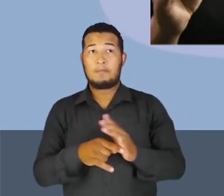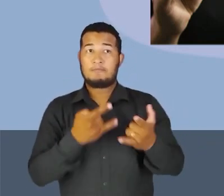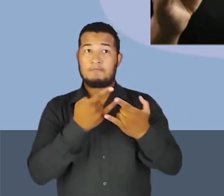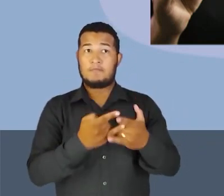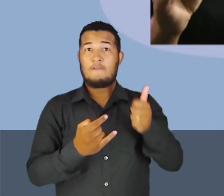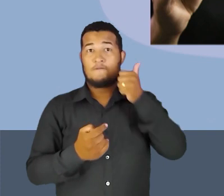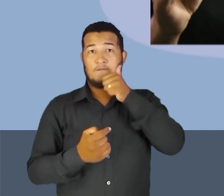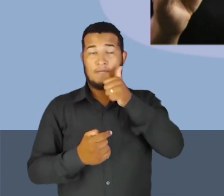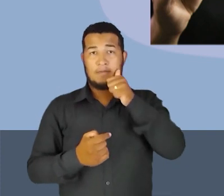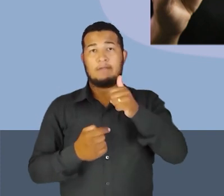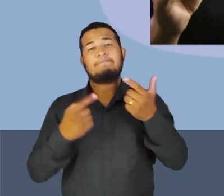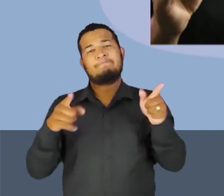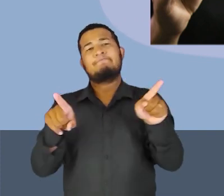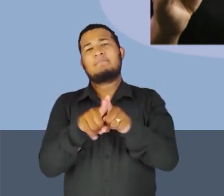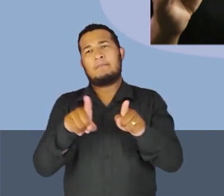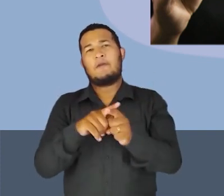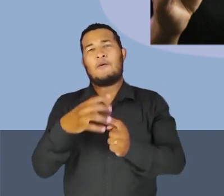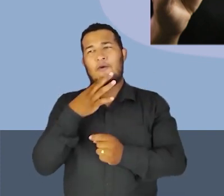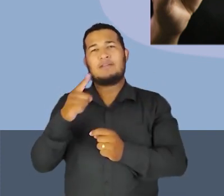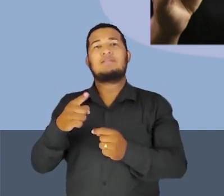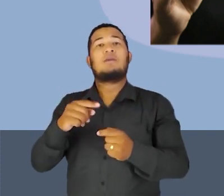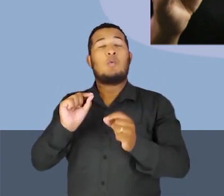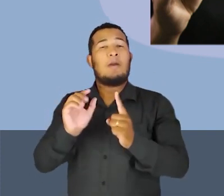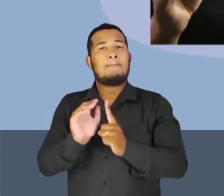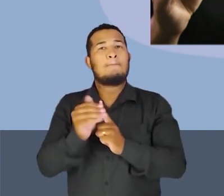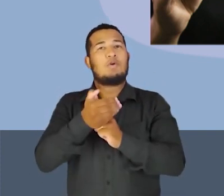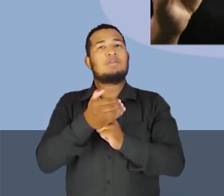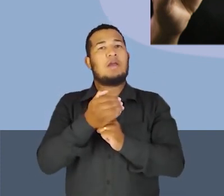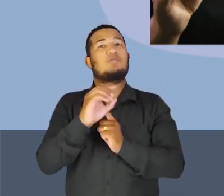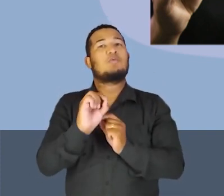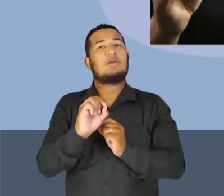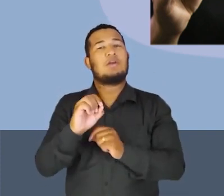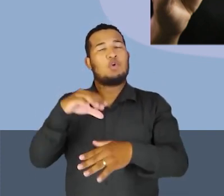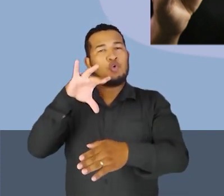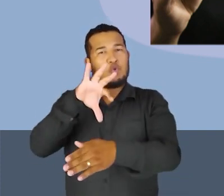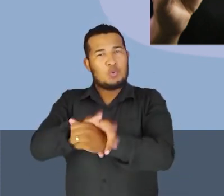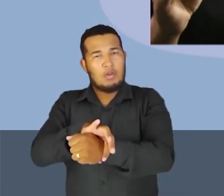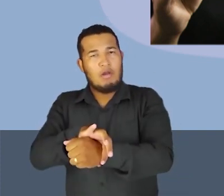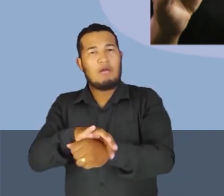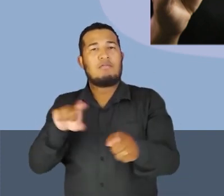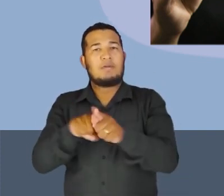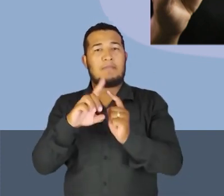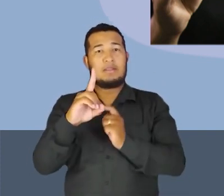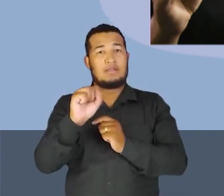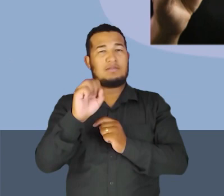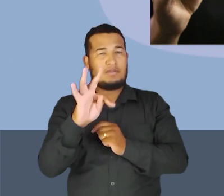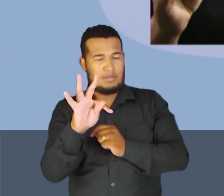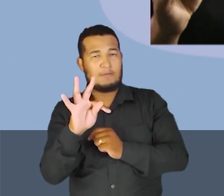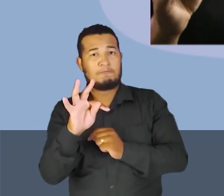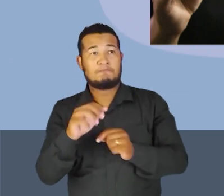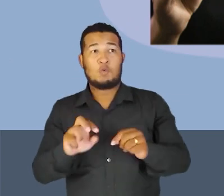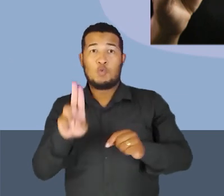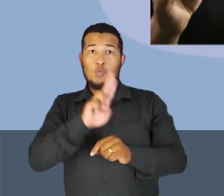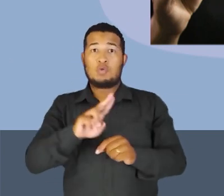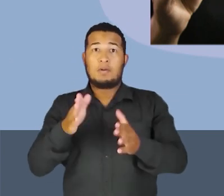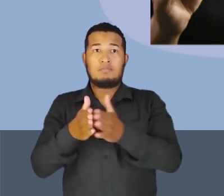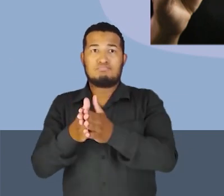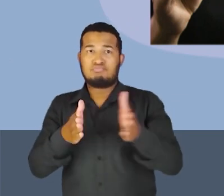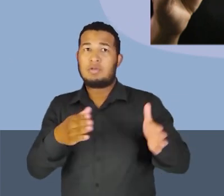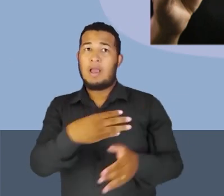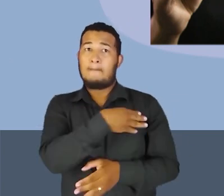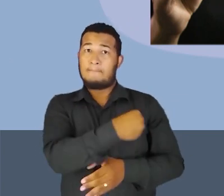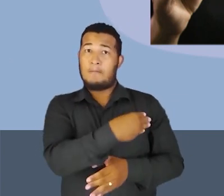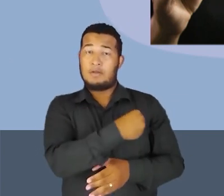feminina. Também, assim como a masculina, protege contra DST e AIDS. Pode ser utilizado durante a